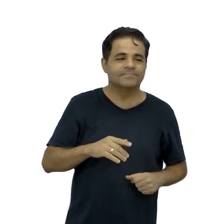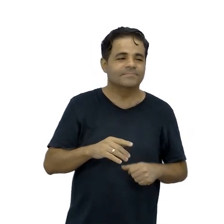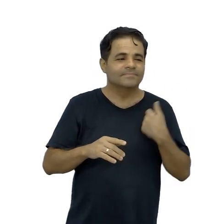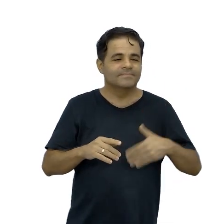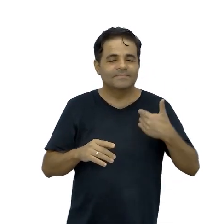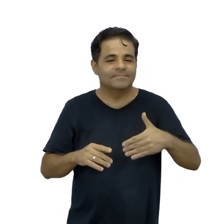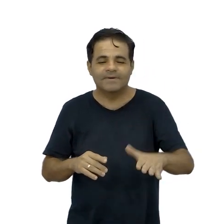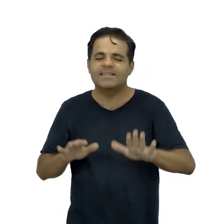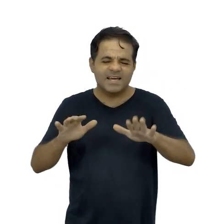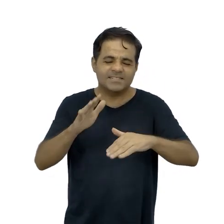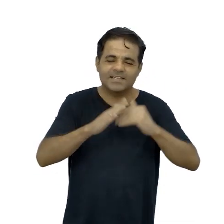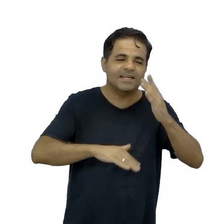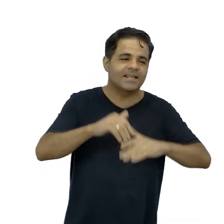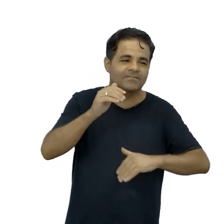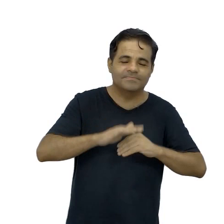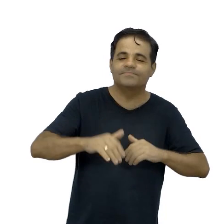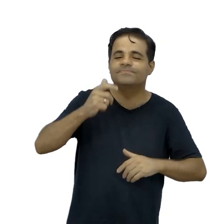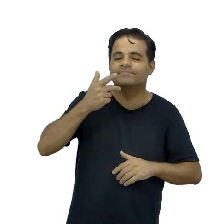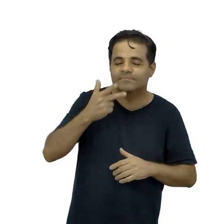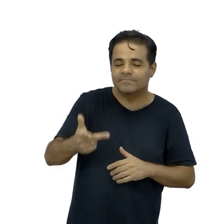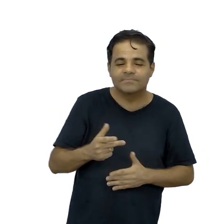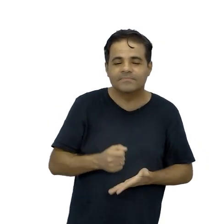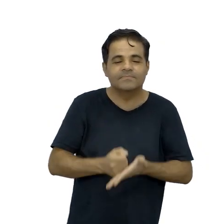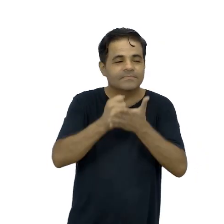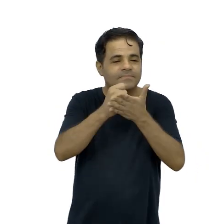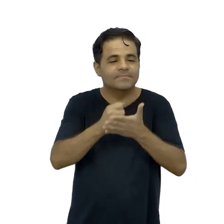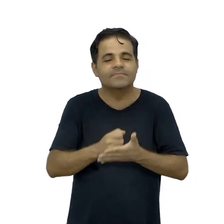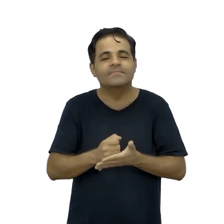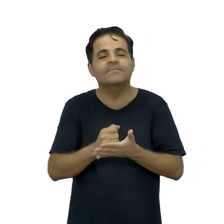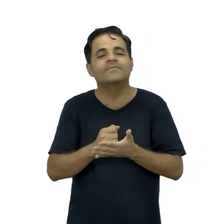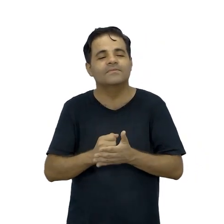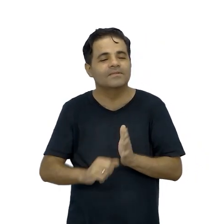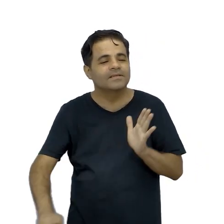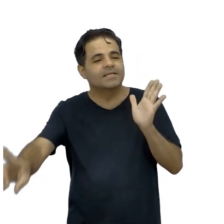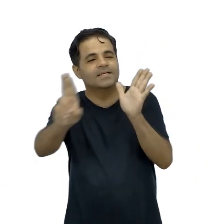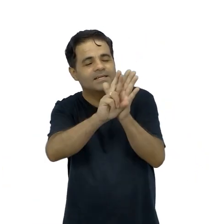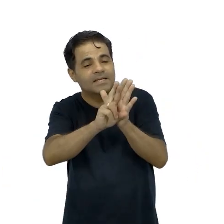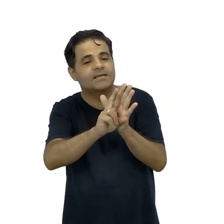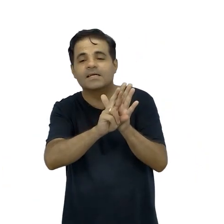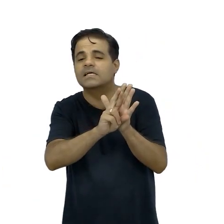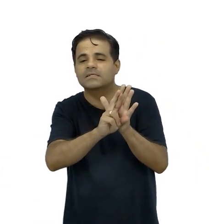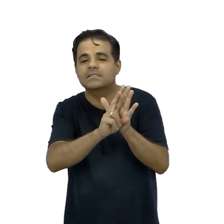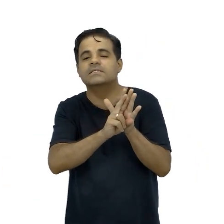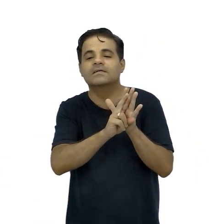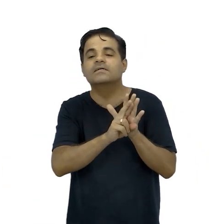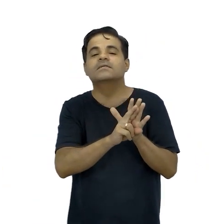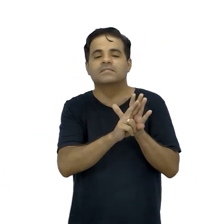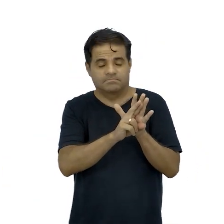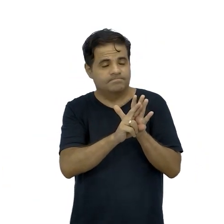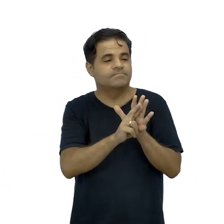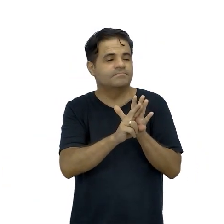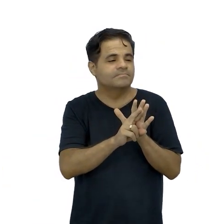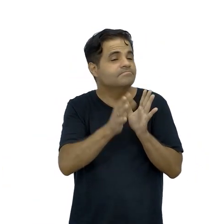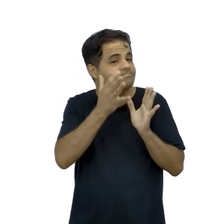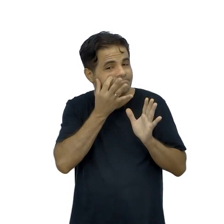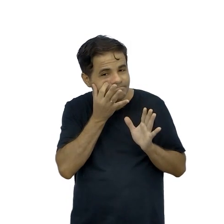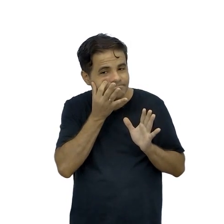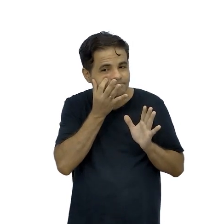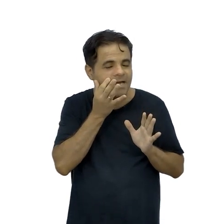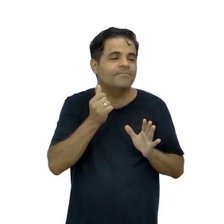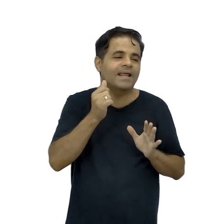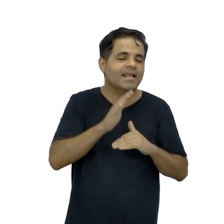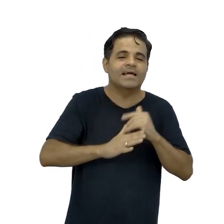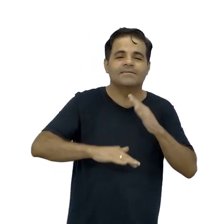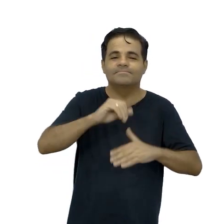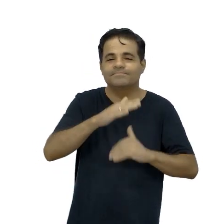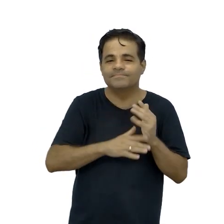é uma reportagem. Essa reportagem, ela vai falar sobre a representação e a presença feminina na